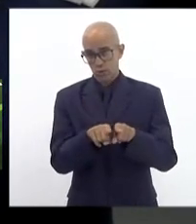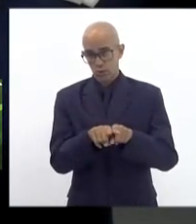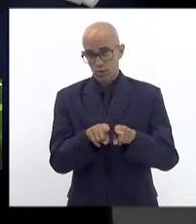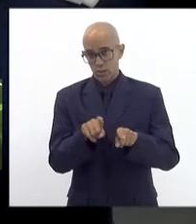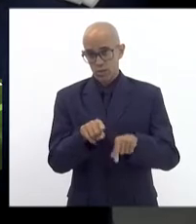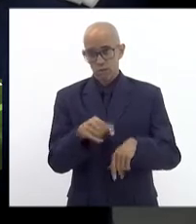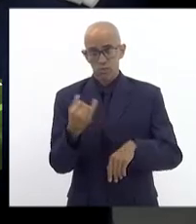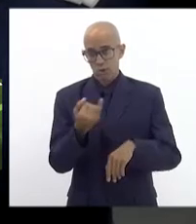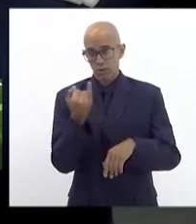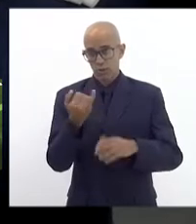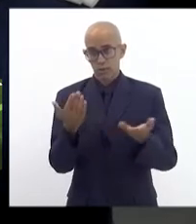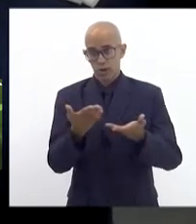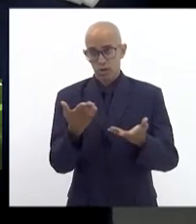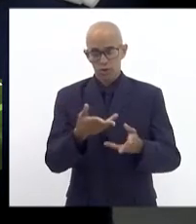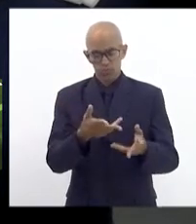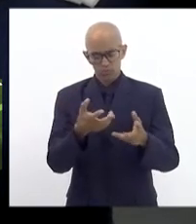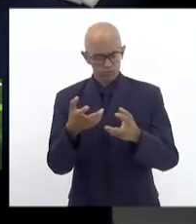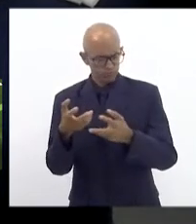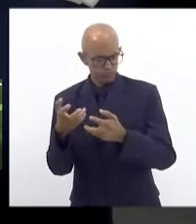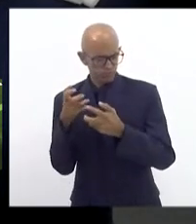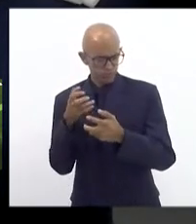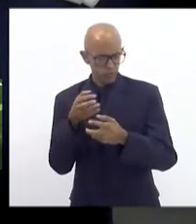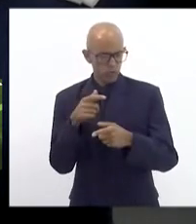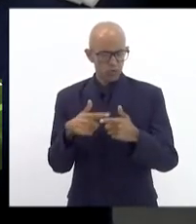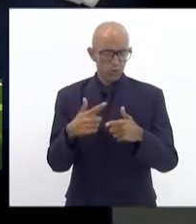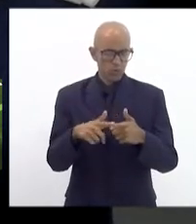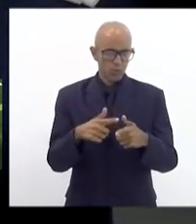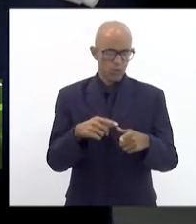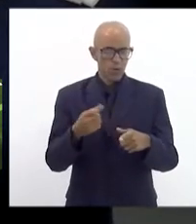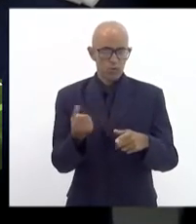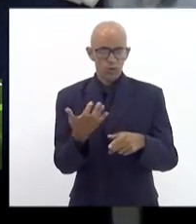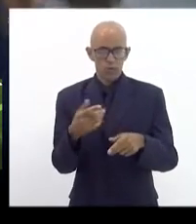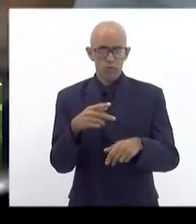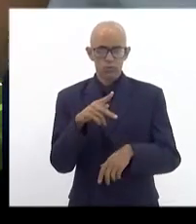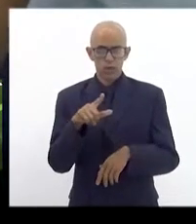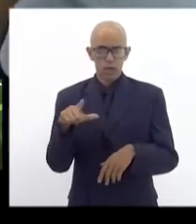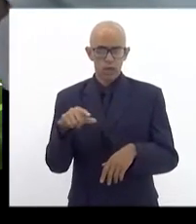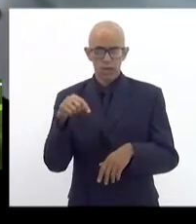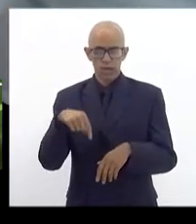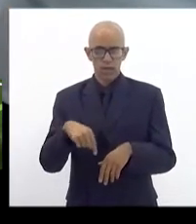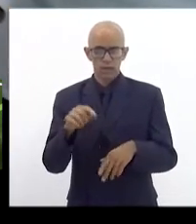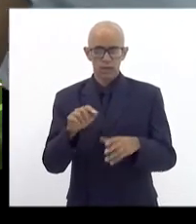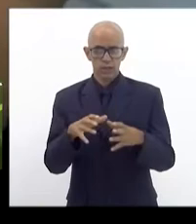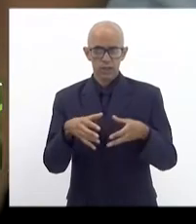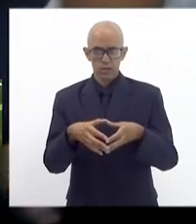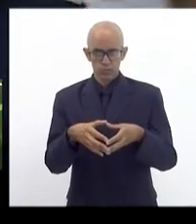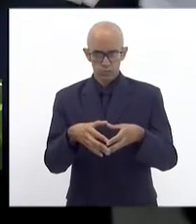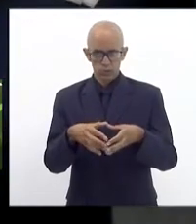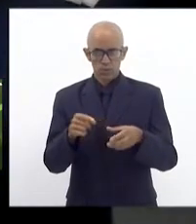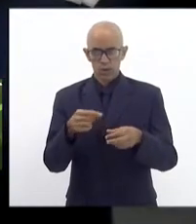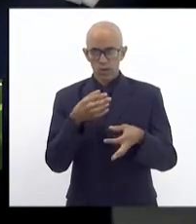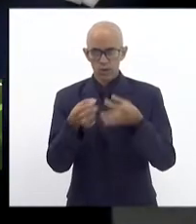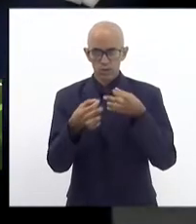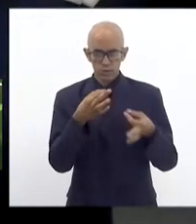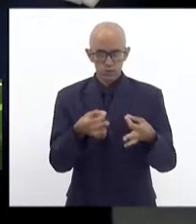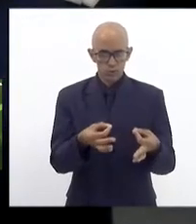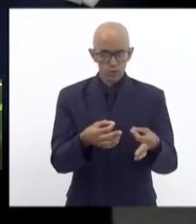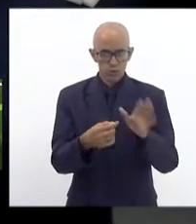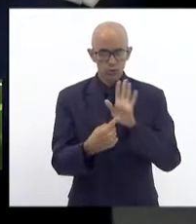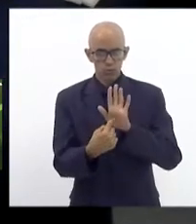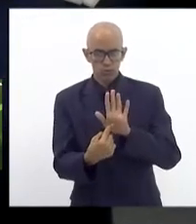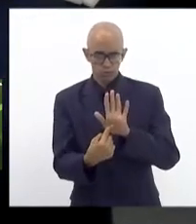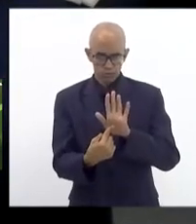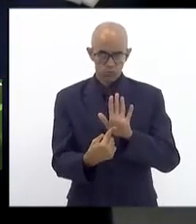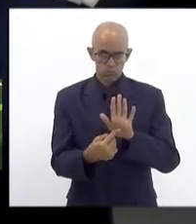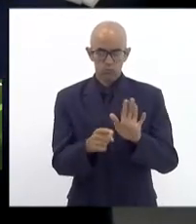importante é ouvir, né? E eu acho que quando a gente traz o projeto para a comissão, para que essas sugestões sejam apresentadas,